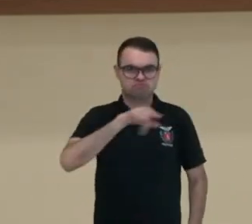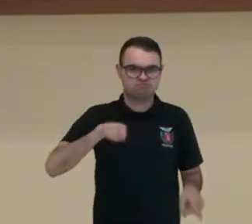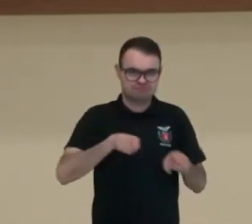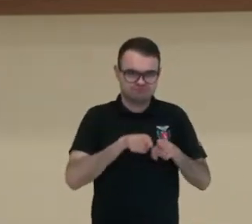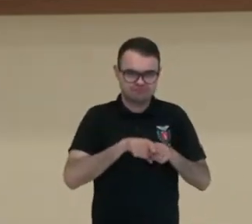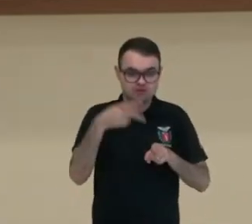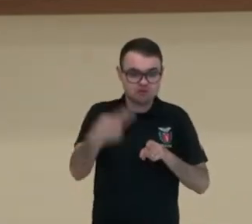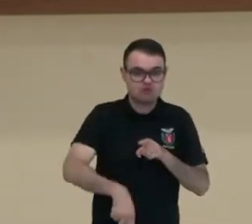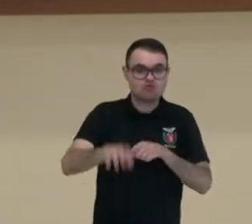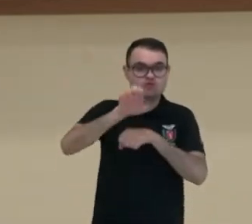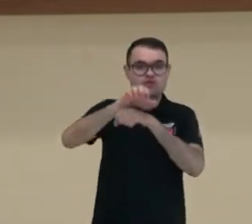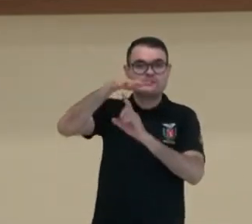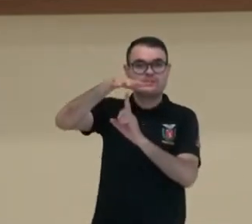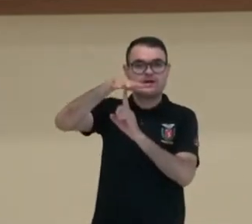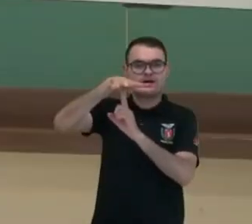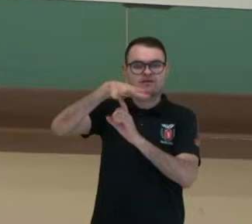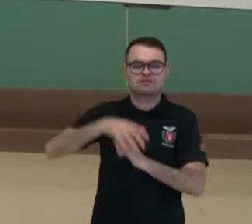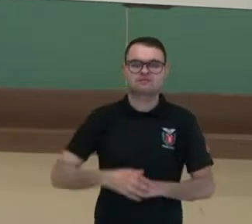religiosidade no estado do Paraná.